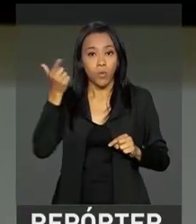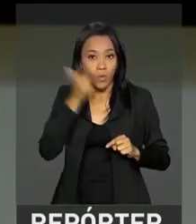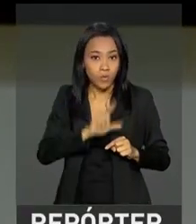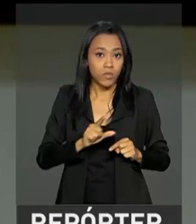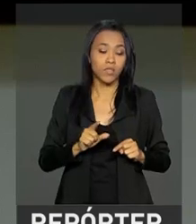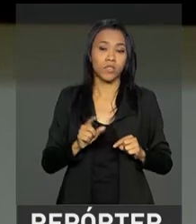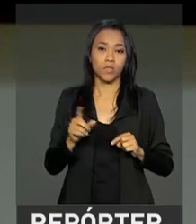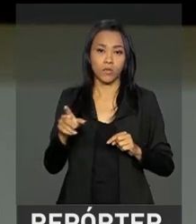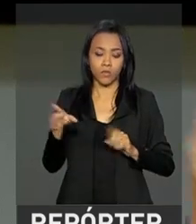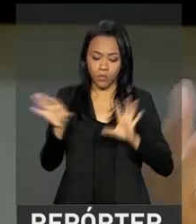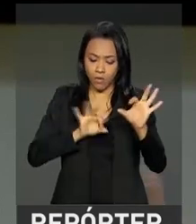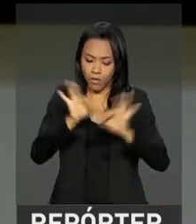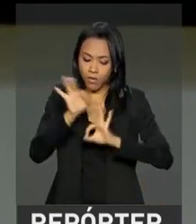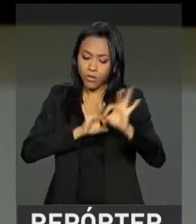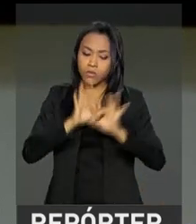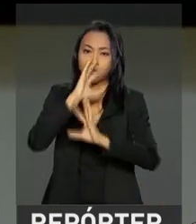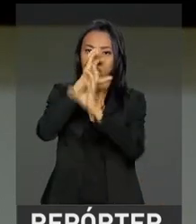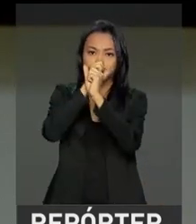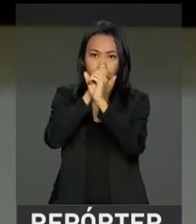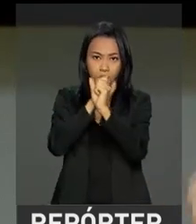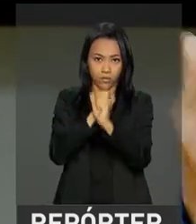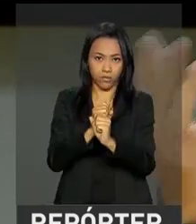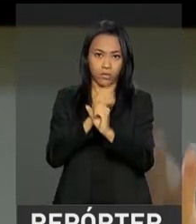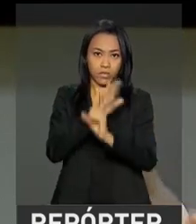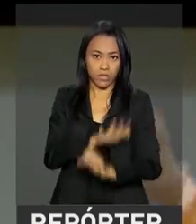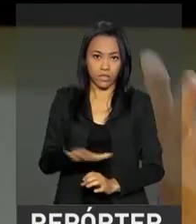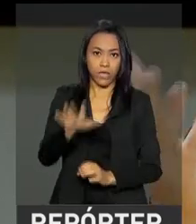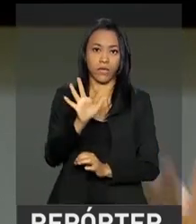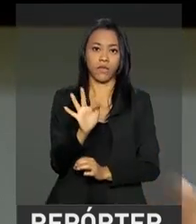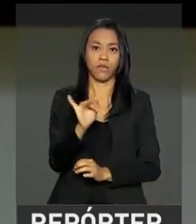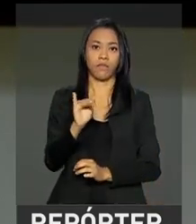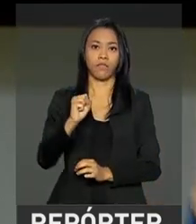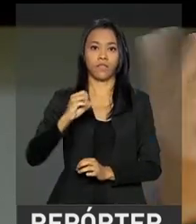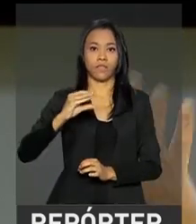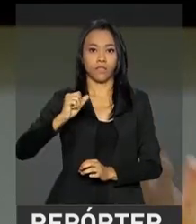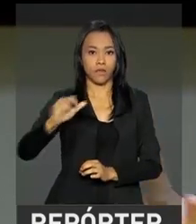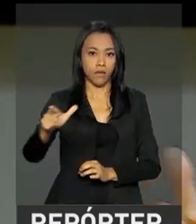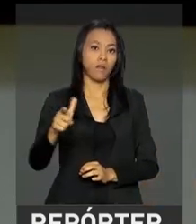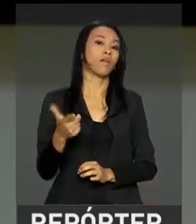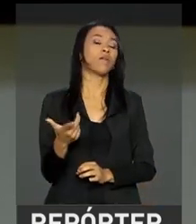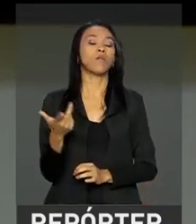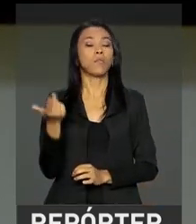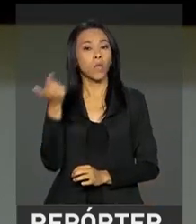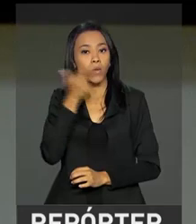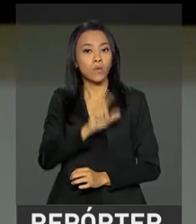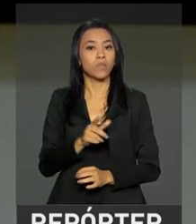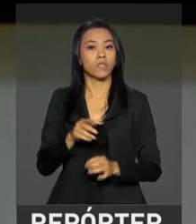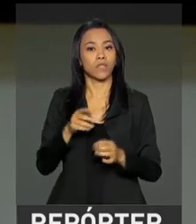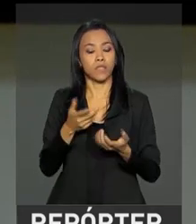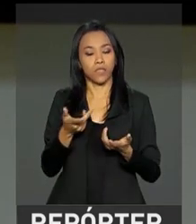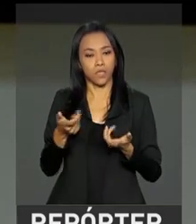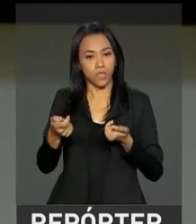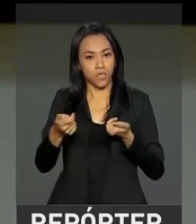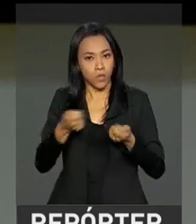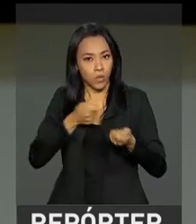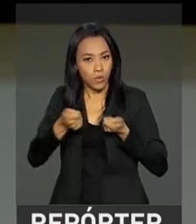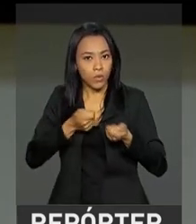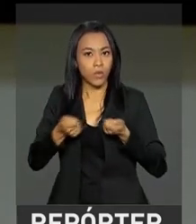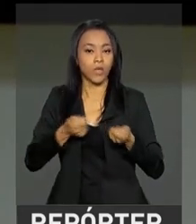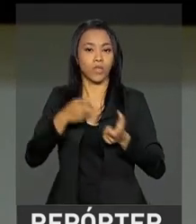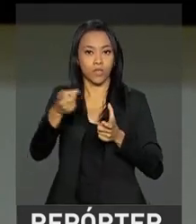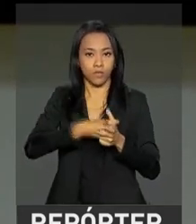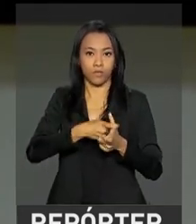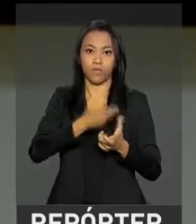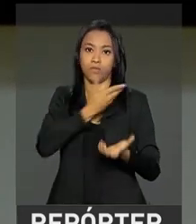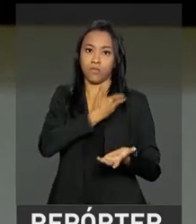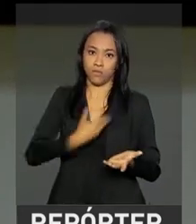fiscal, onde nós teremos que chegar a um resultado tal que ele estabilize a evolução da dívida pública, para que o